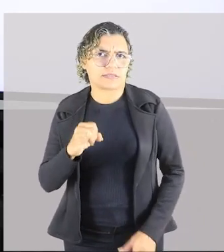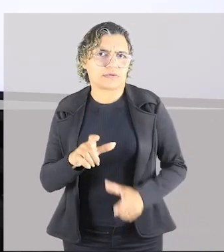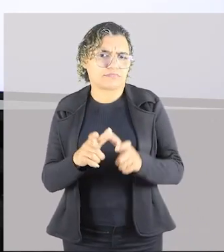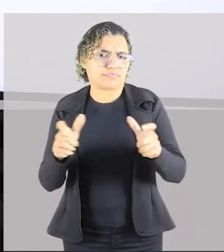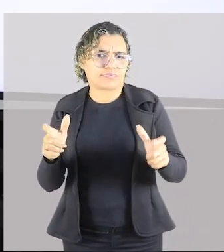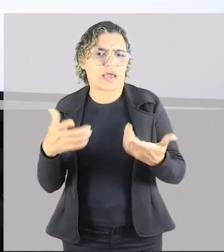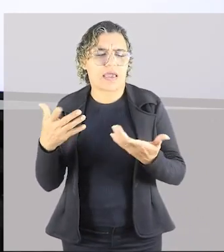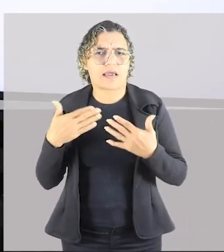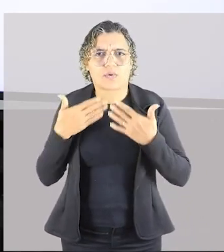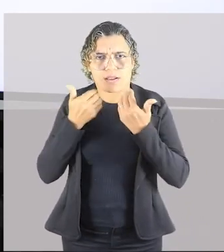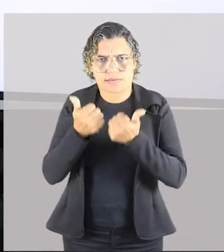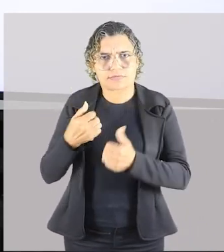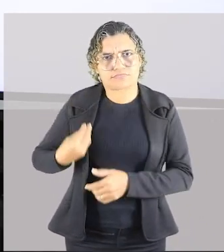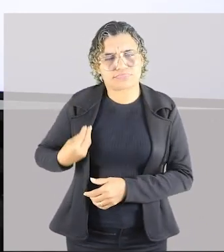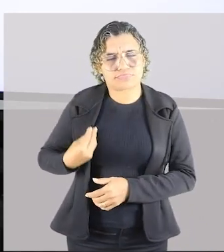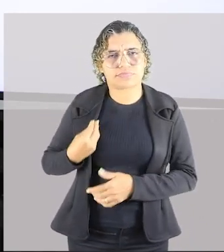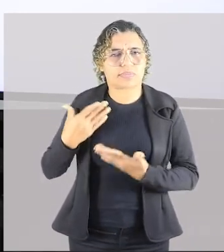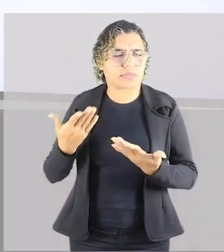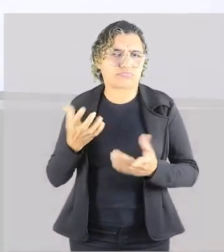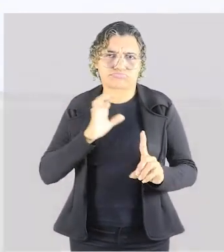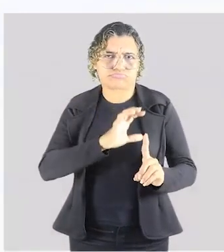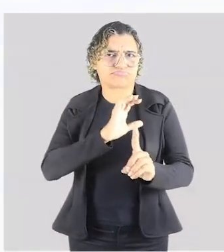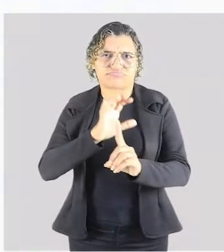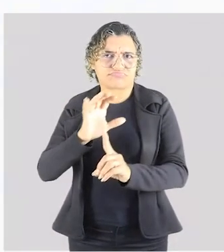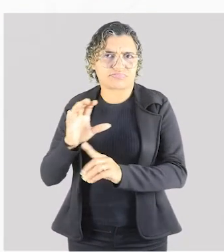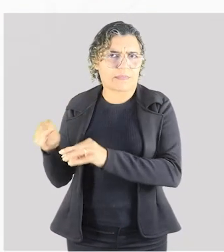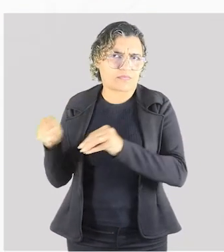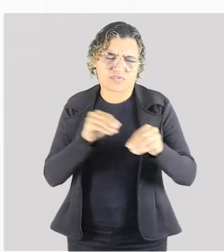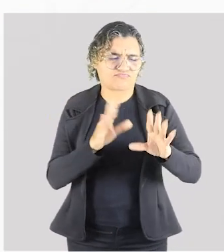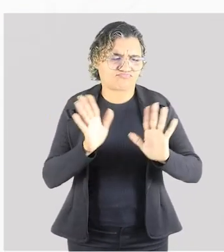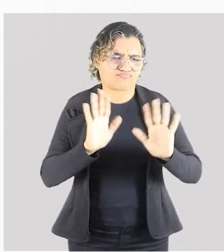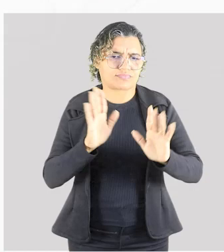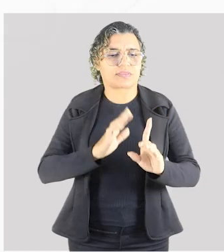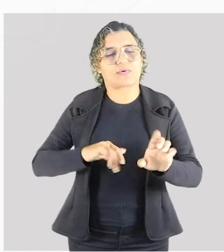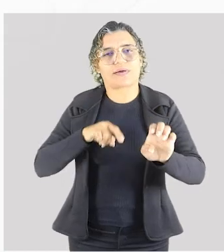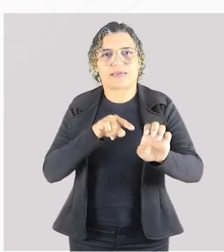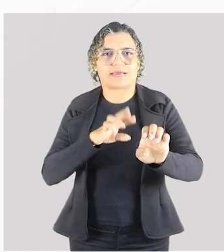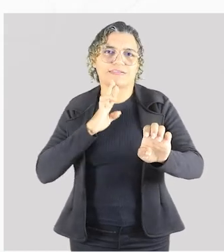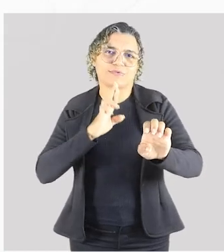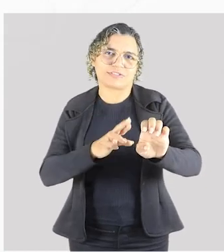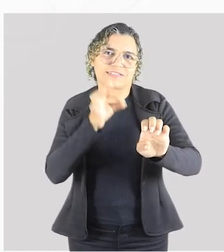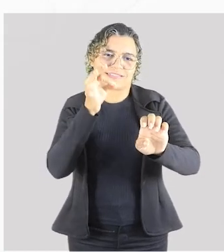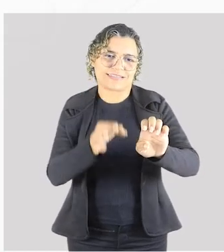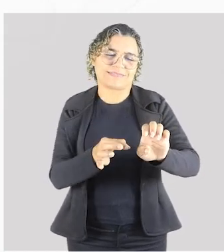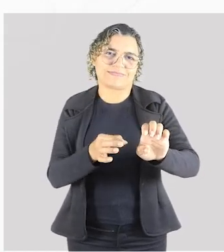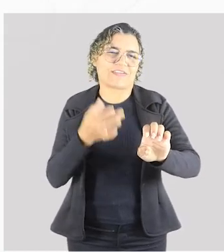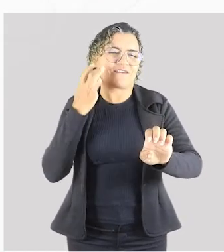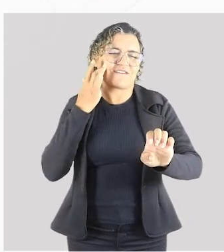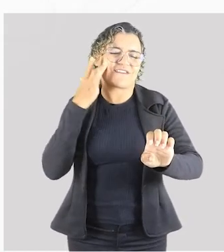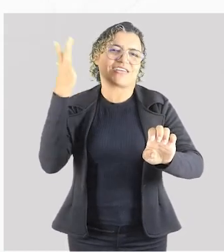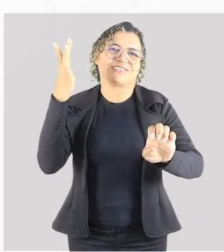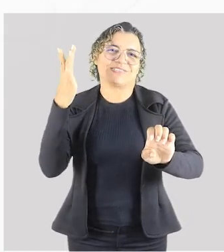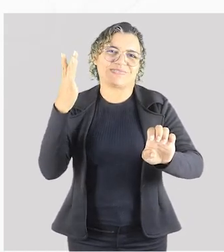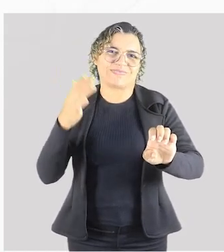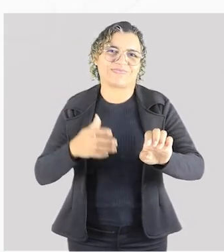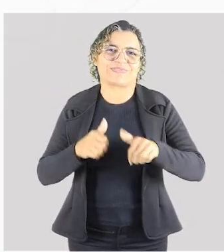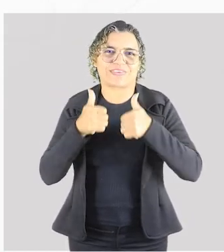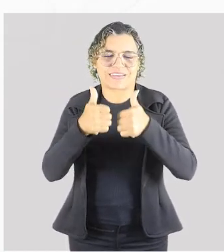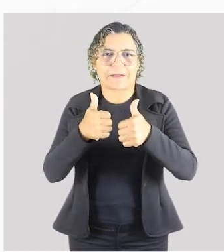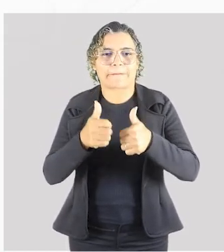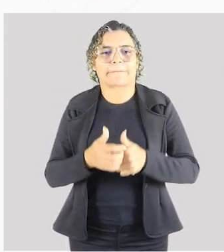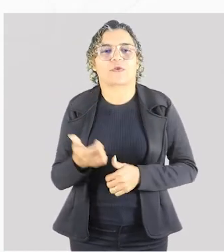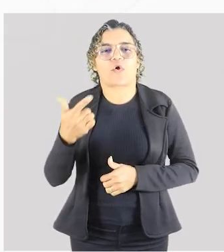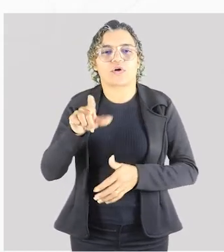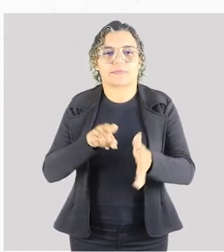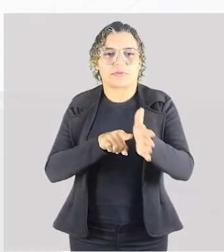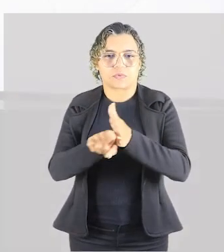melhor qualidade de vida. Isso não é um impulsionador das pessoas se deslocarem. Então, gabarito, ó, letra E, facinho, facinho, facinho. Vamos